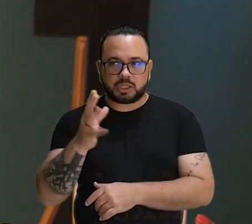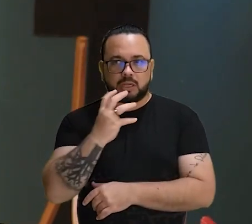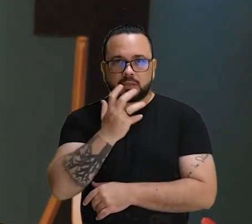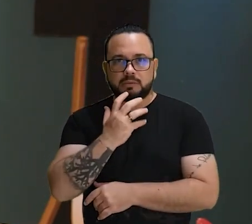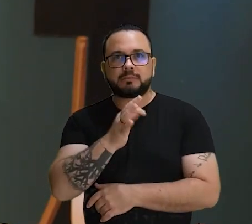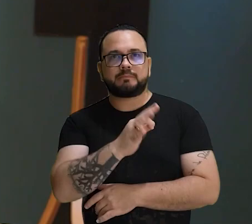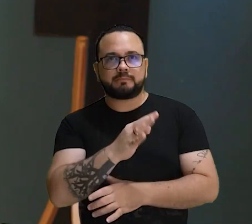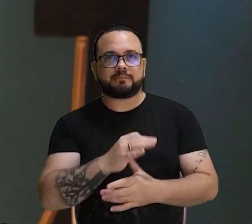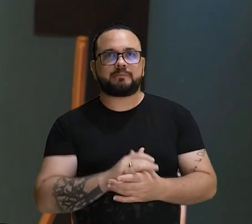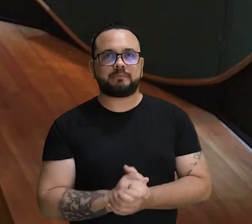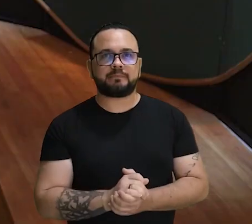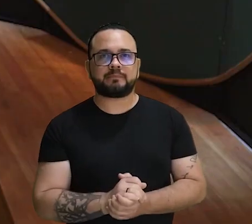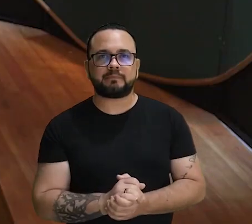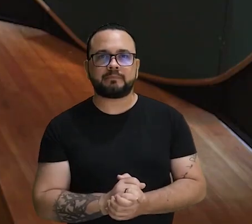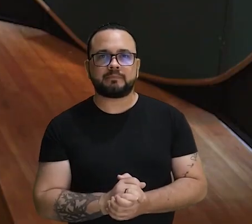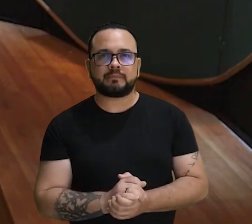Já cantei.